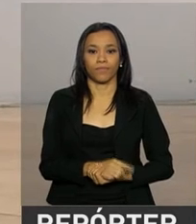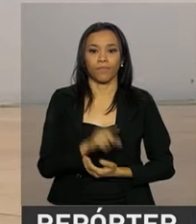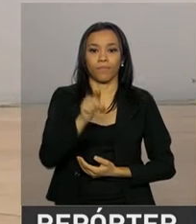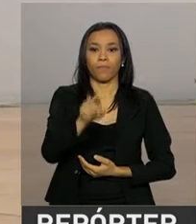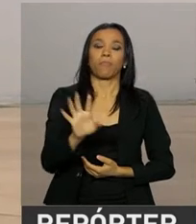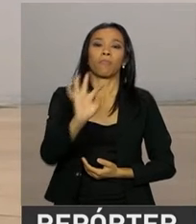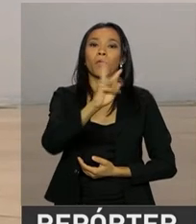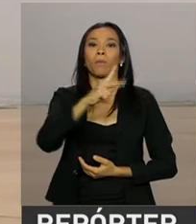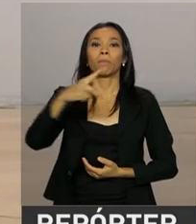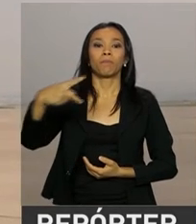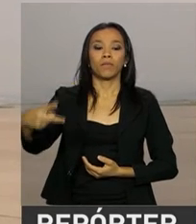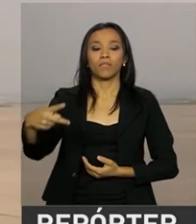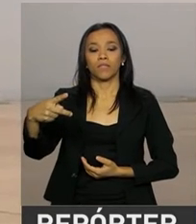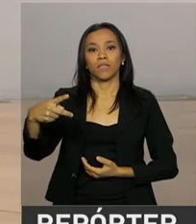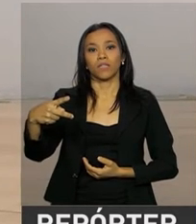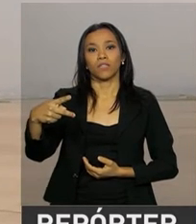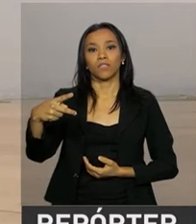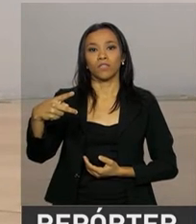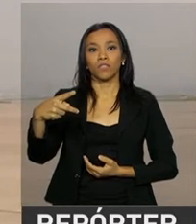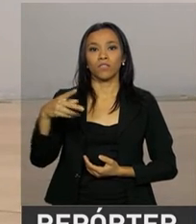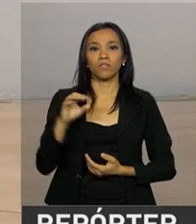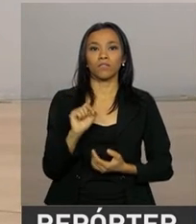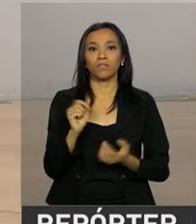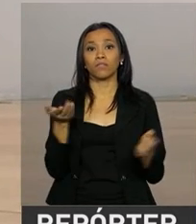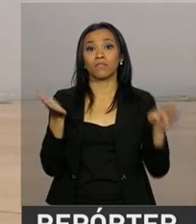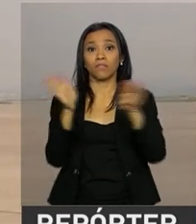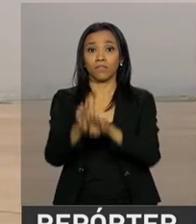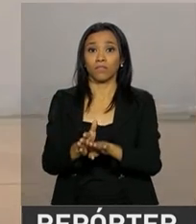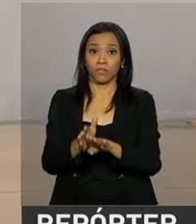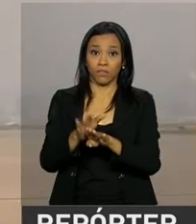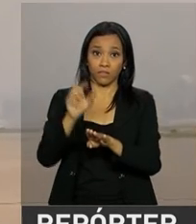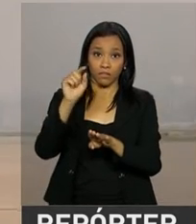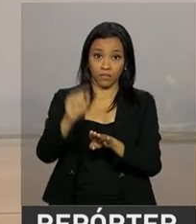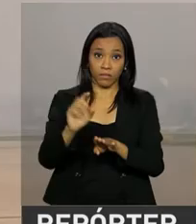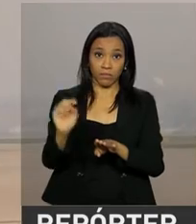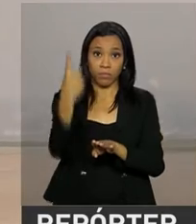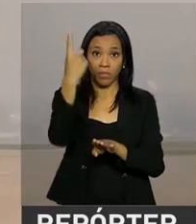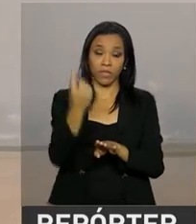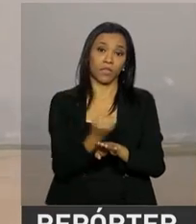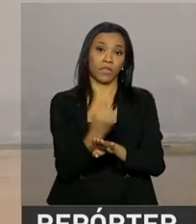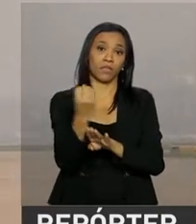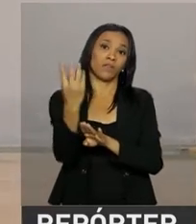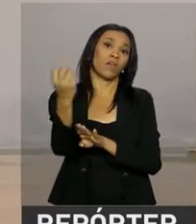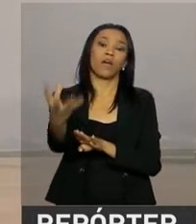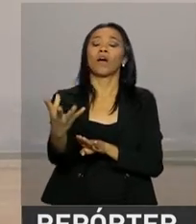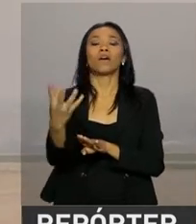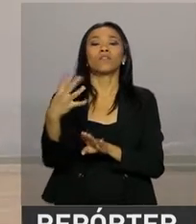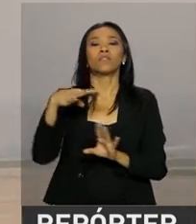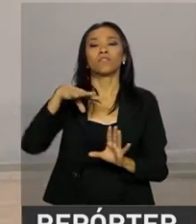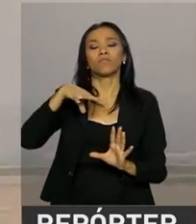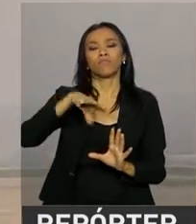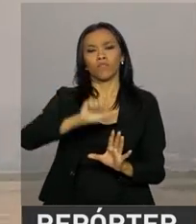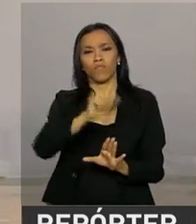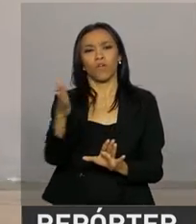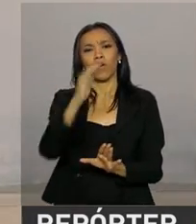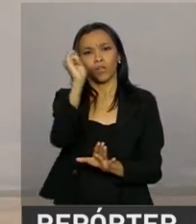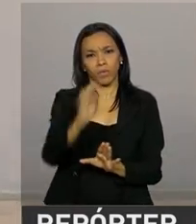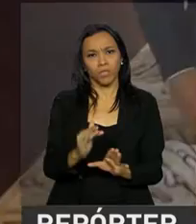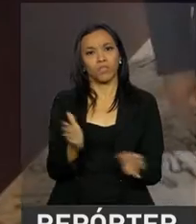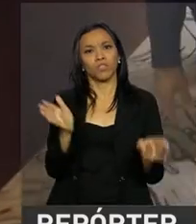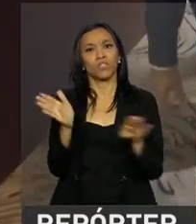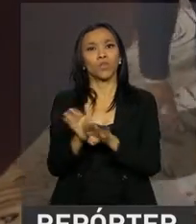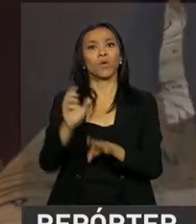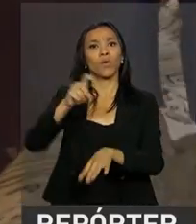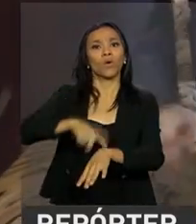O presidente Michel Temer chegou a Xangai, na China, para sua primeira viagem internacional por volta das 9 horas da manhã, pelo horário